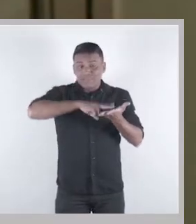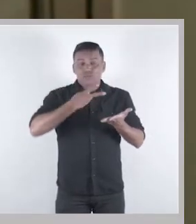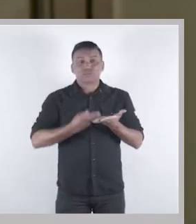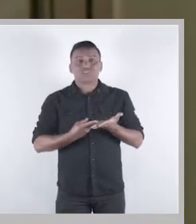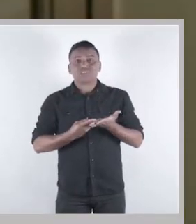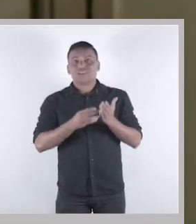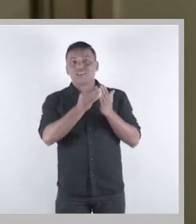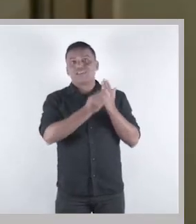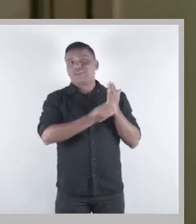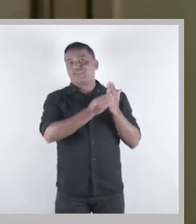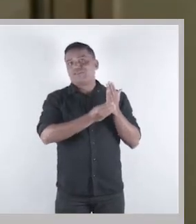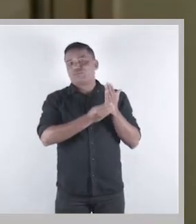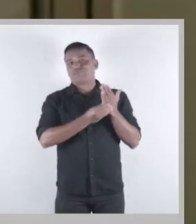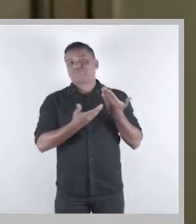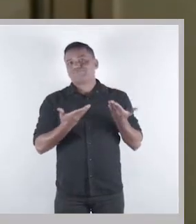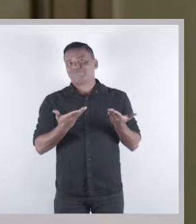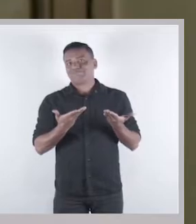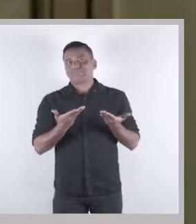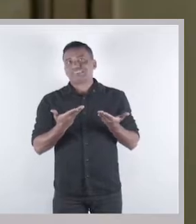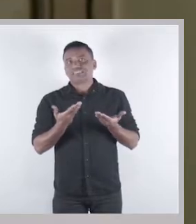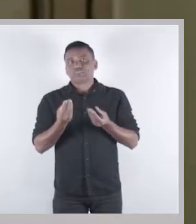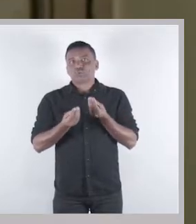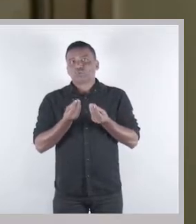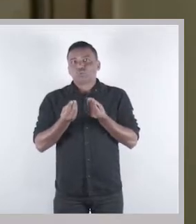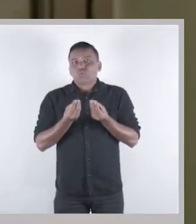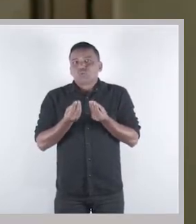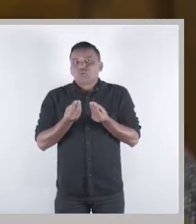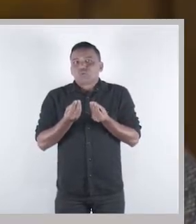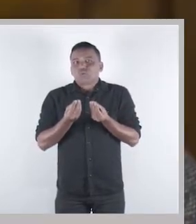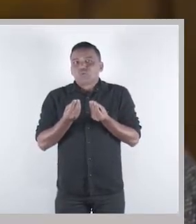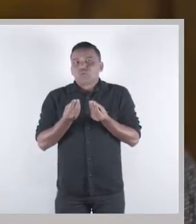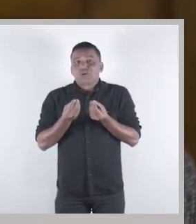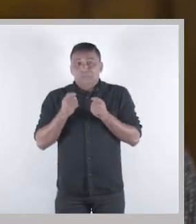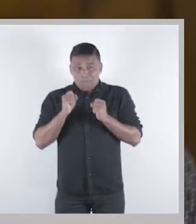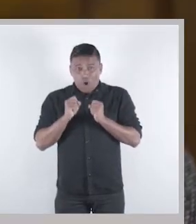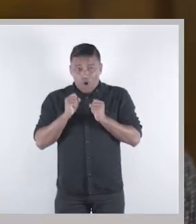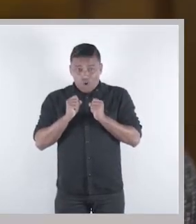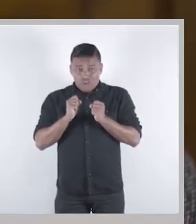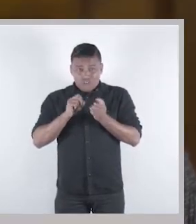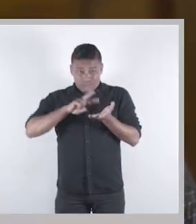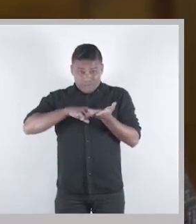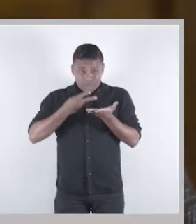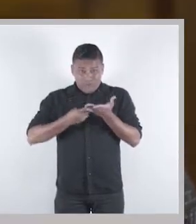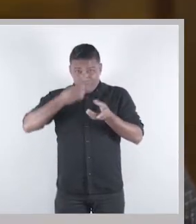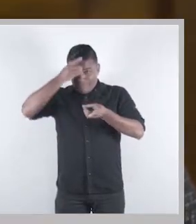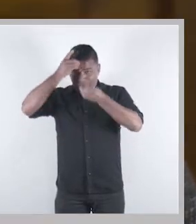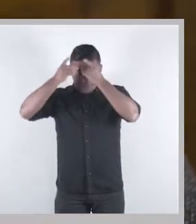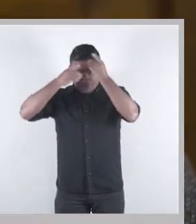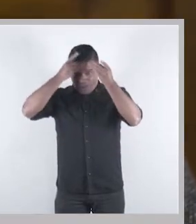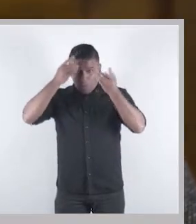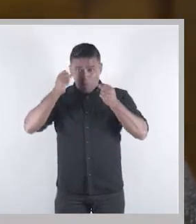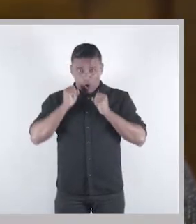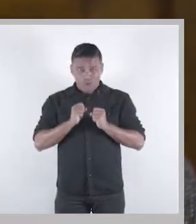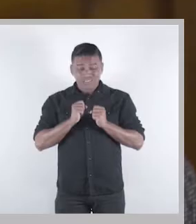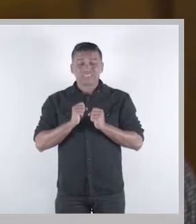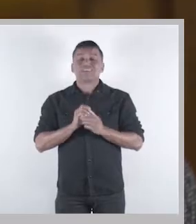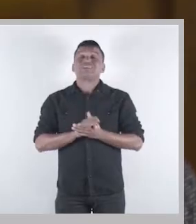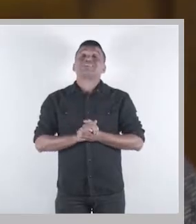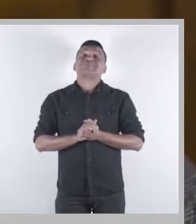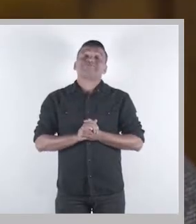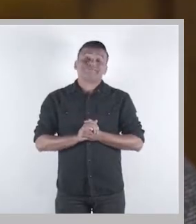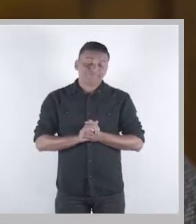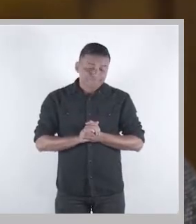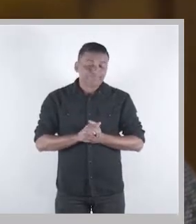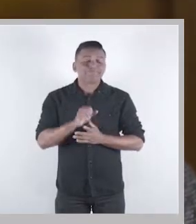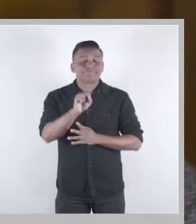espaço de invenção na tradução muito a gente pode dizer-se que eu gosto muito de uma definição de